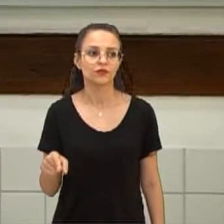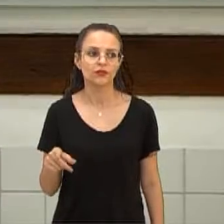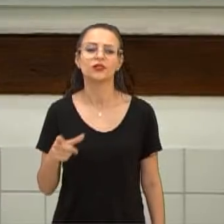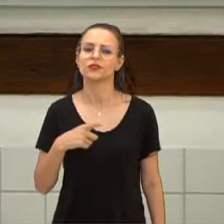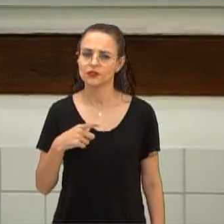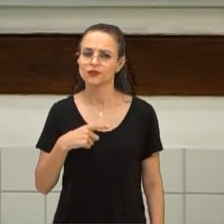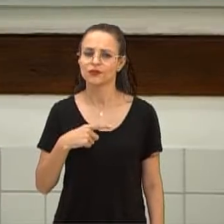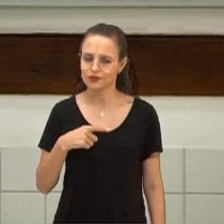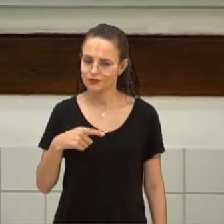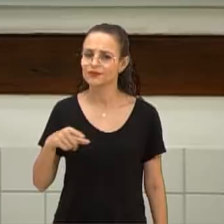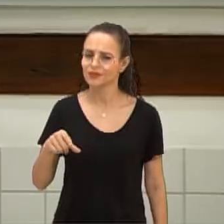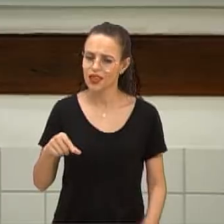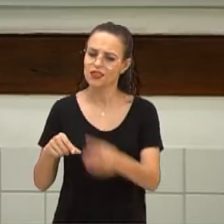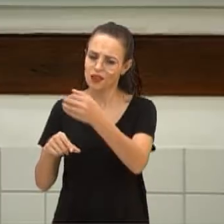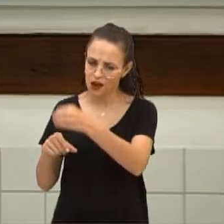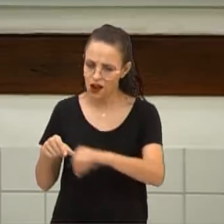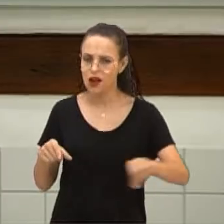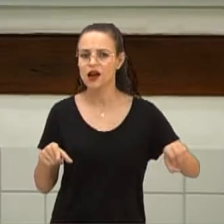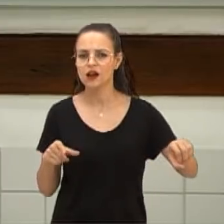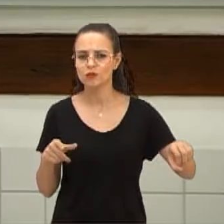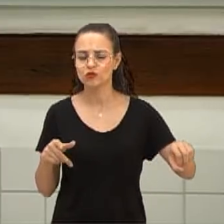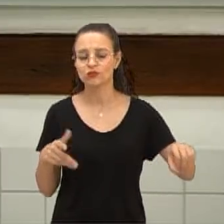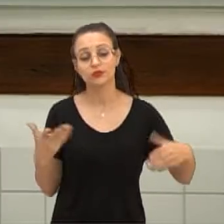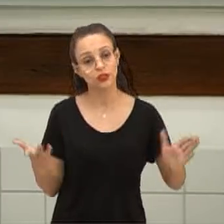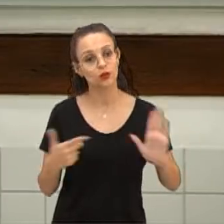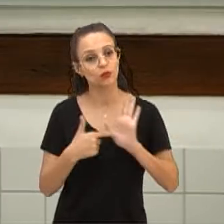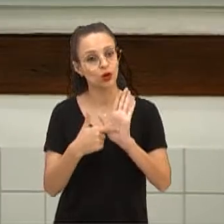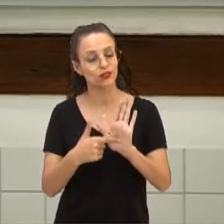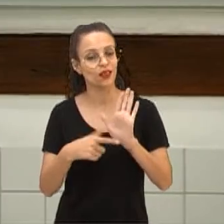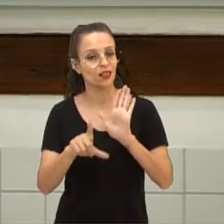nascem com a cauda. Então isso mostra que aquela lei